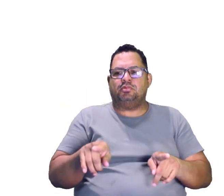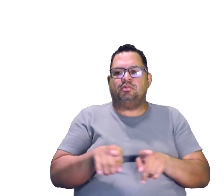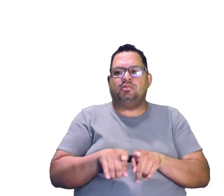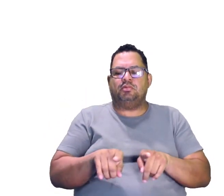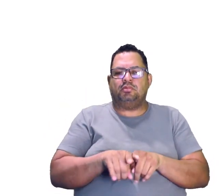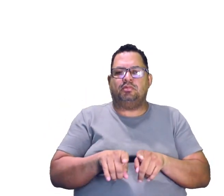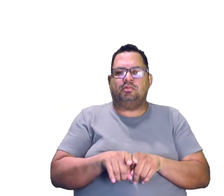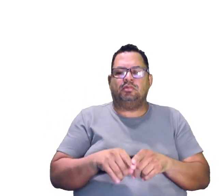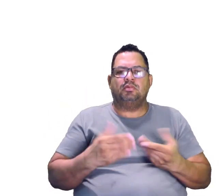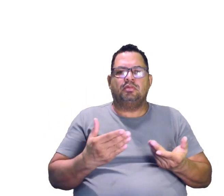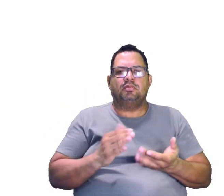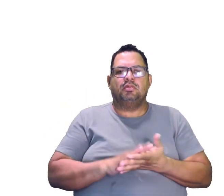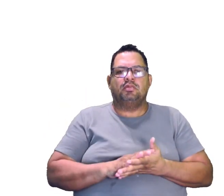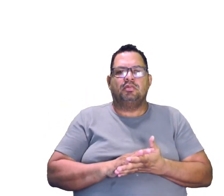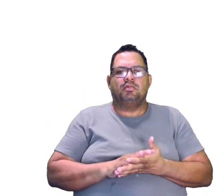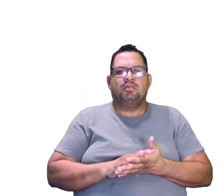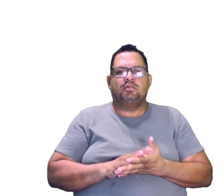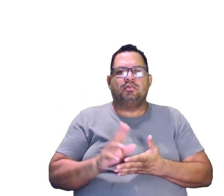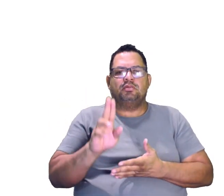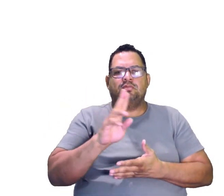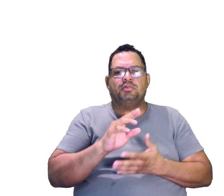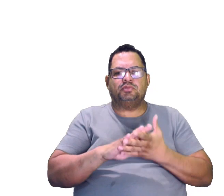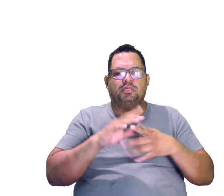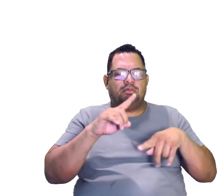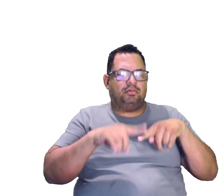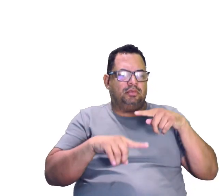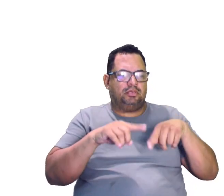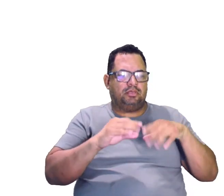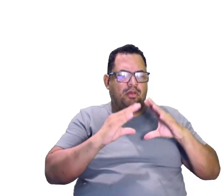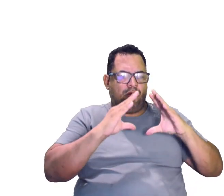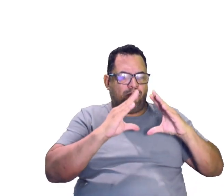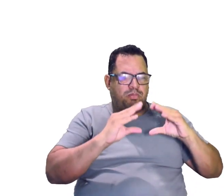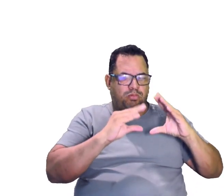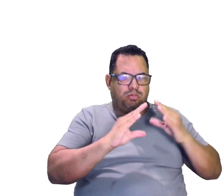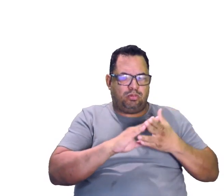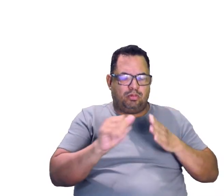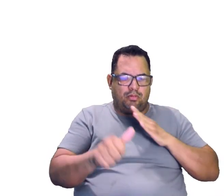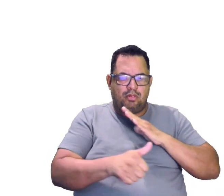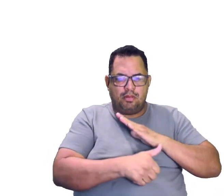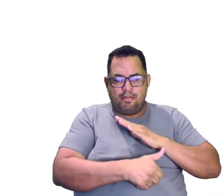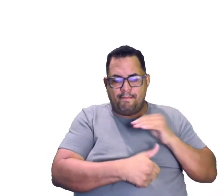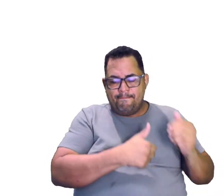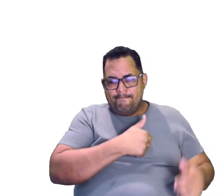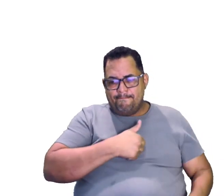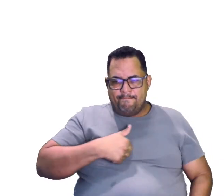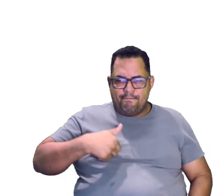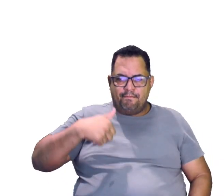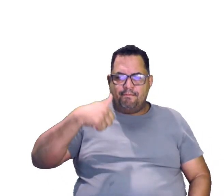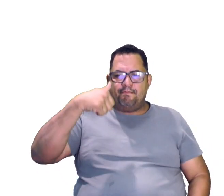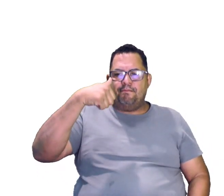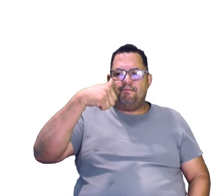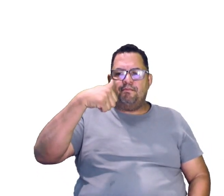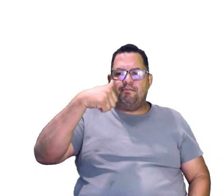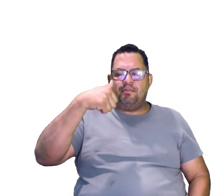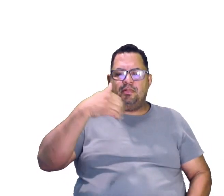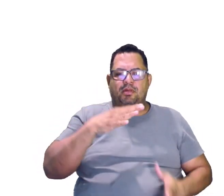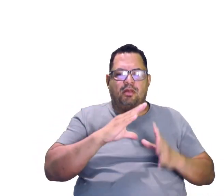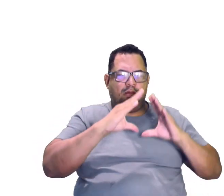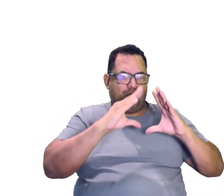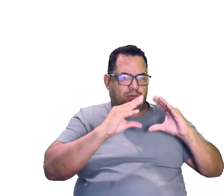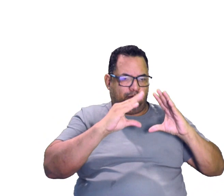você muitas vezes tem que usar o fertilizante, que são substâncias químicas, né? Para ajudar a vida da